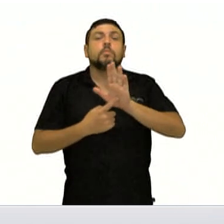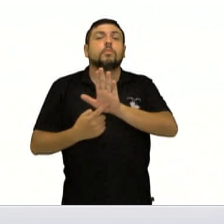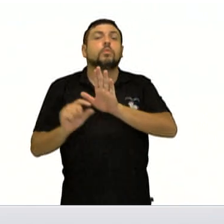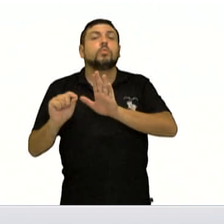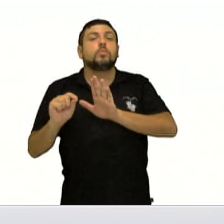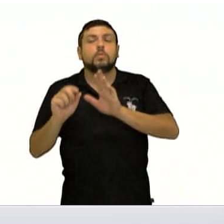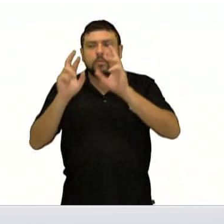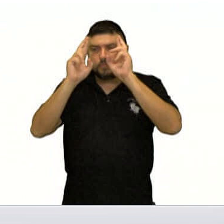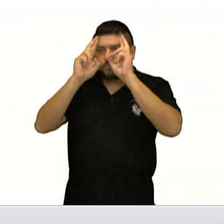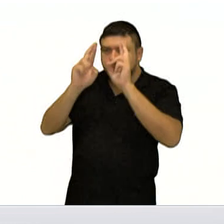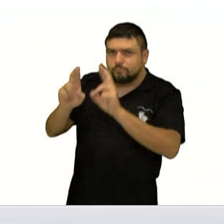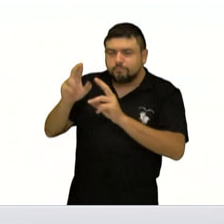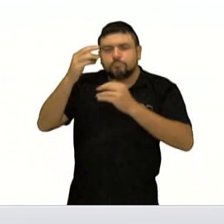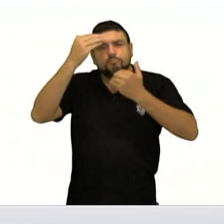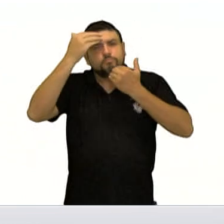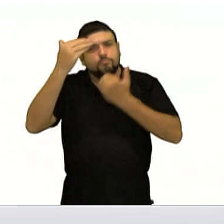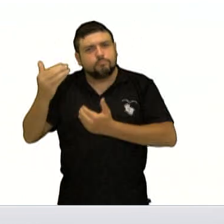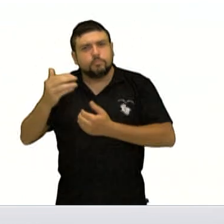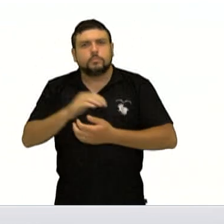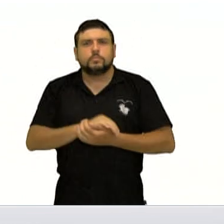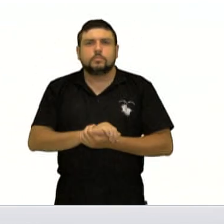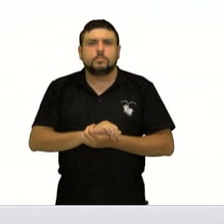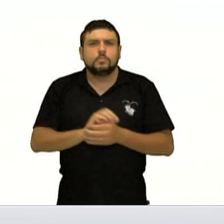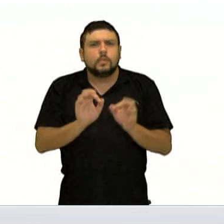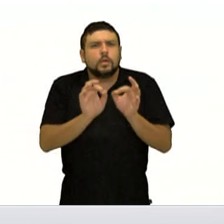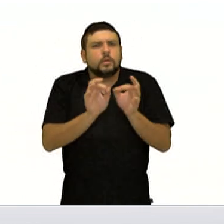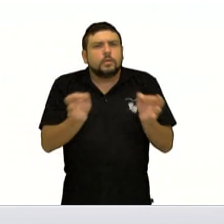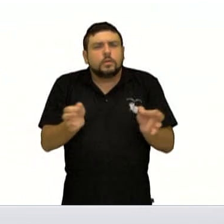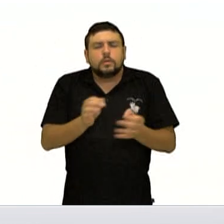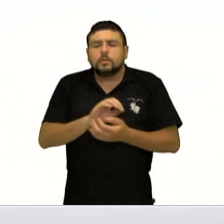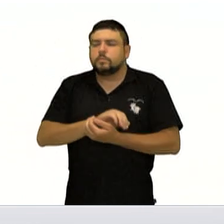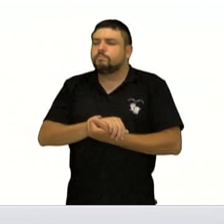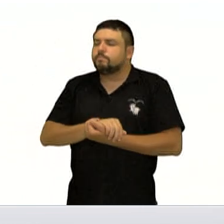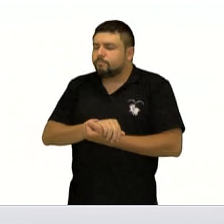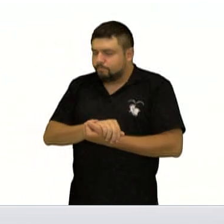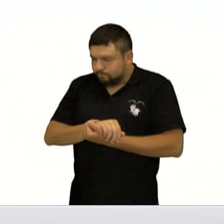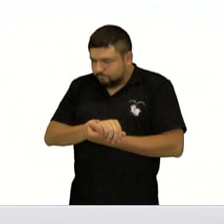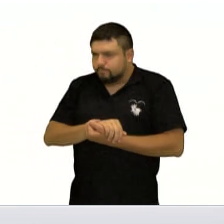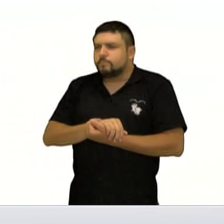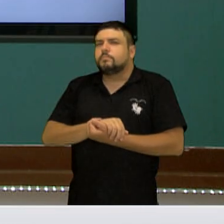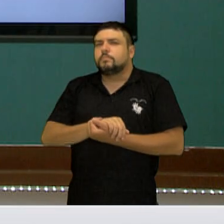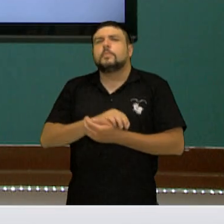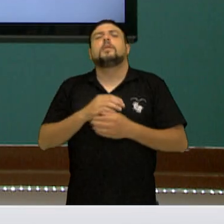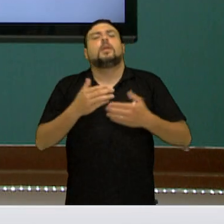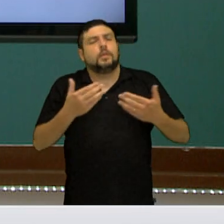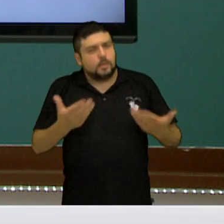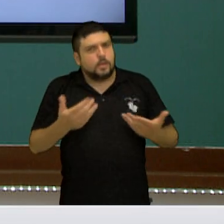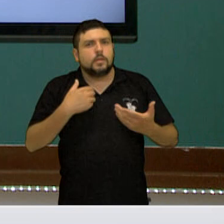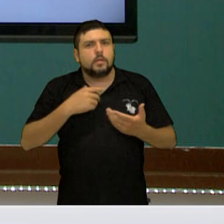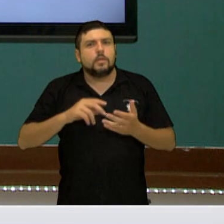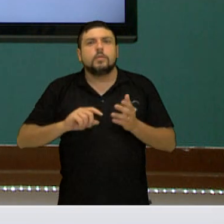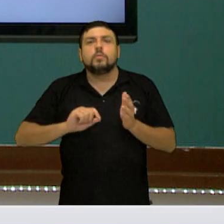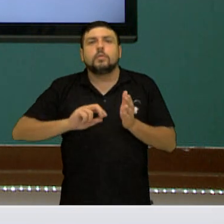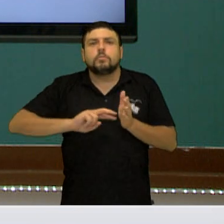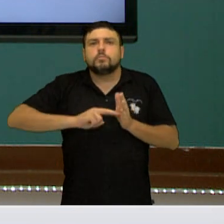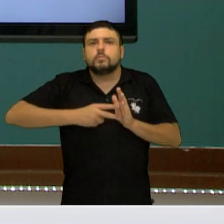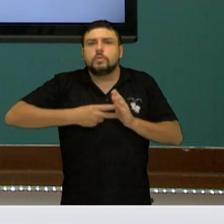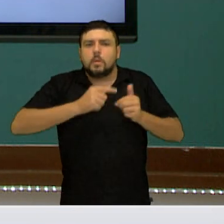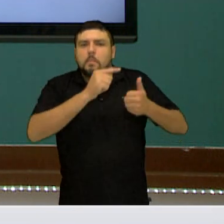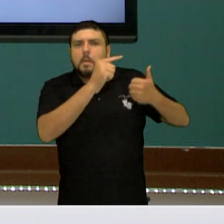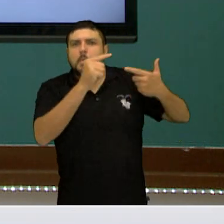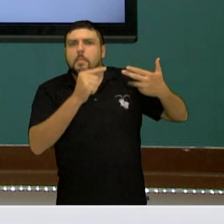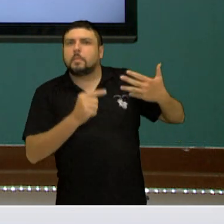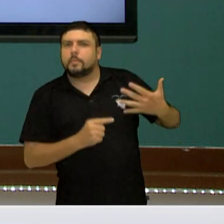gratidão. Olha que legal, um simples inclinar da cabeça lá simboliza tudo isso.